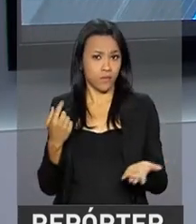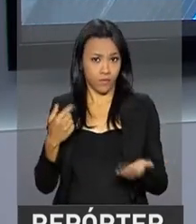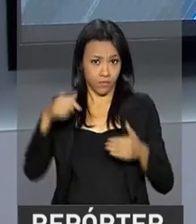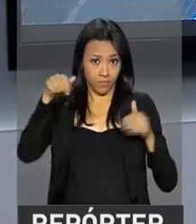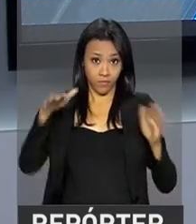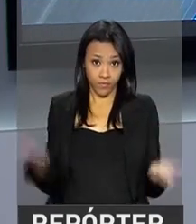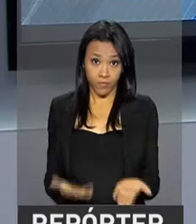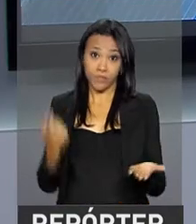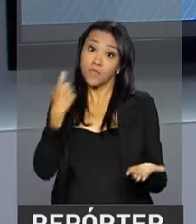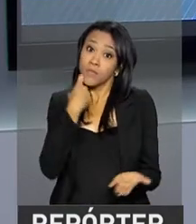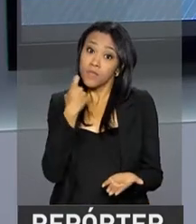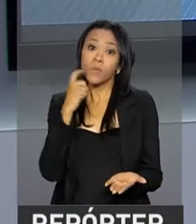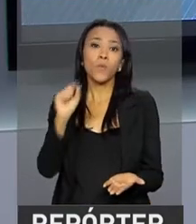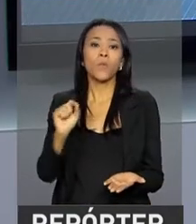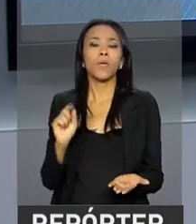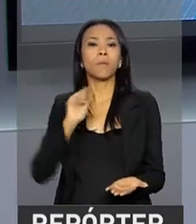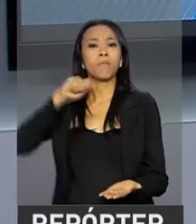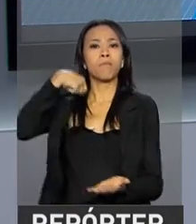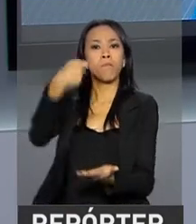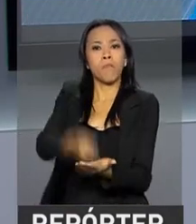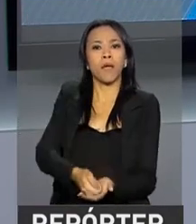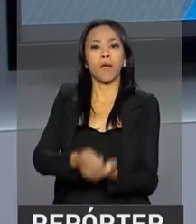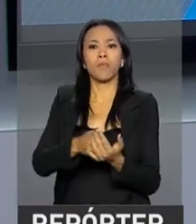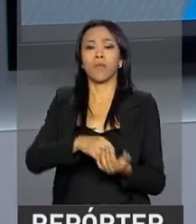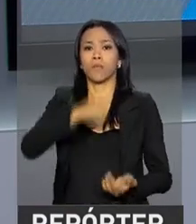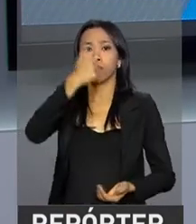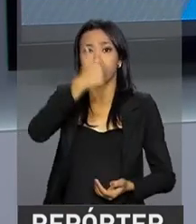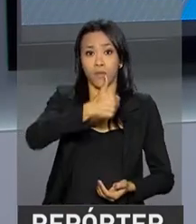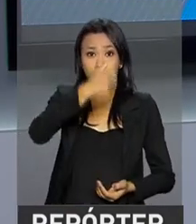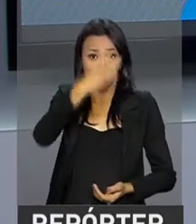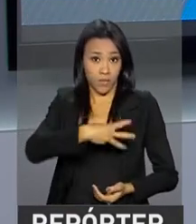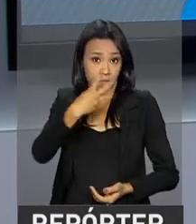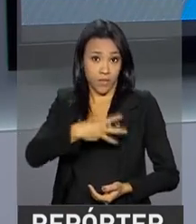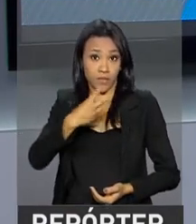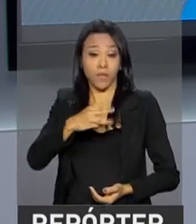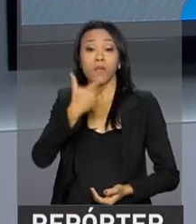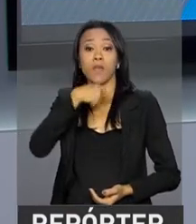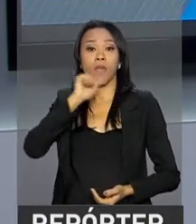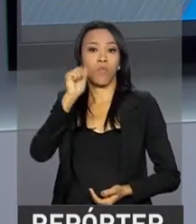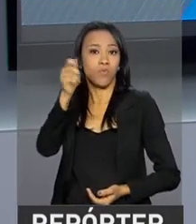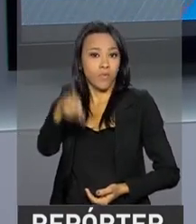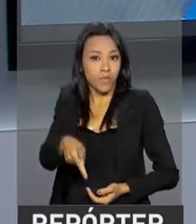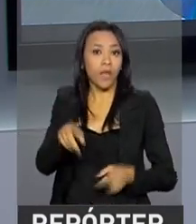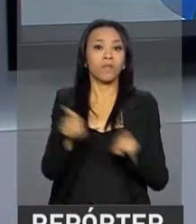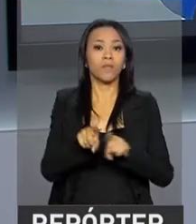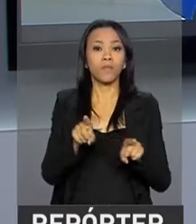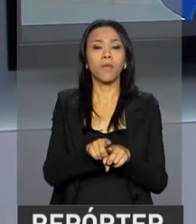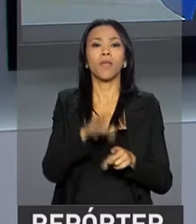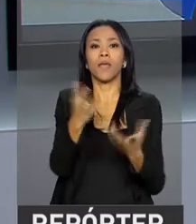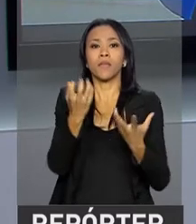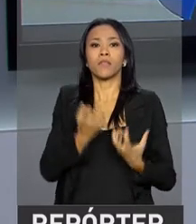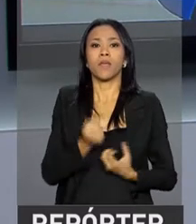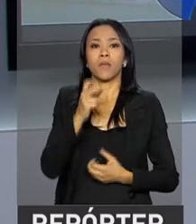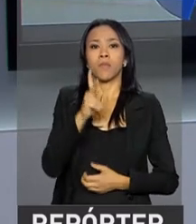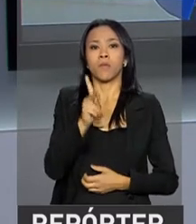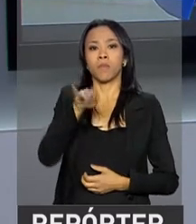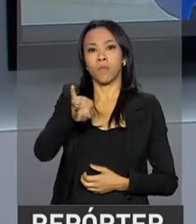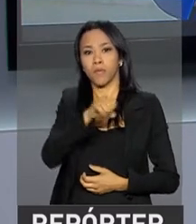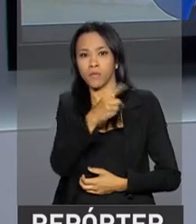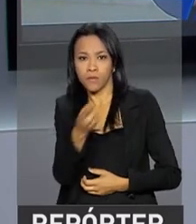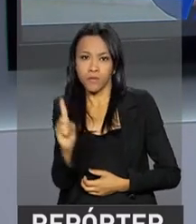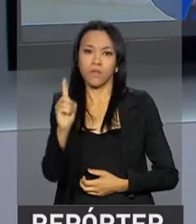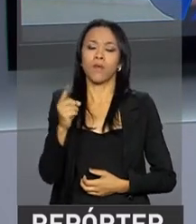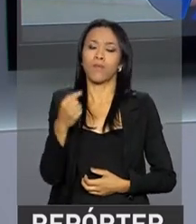feira o pagamento do 13º para aposentados e pensionistas a repórter maracanaú e traz mais informações ao vivo